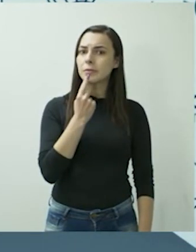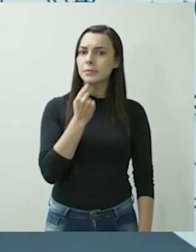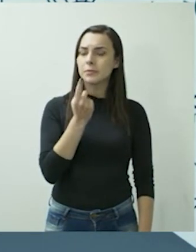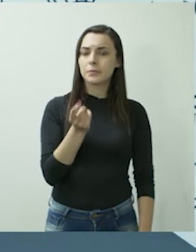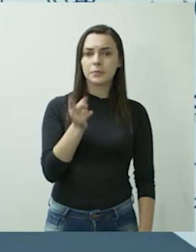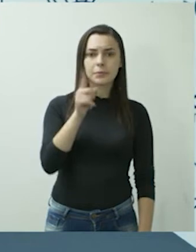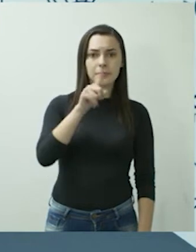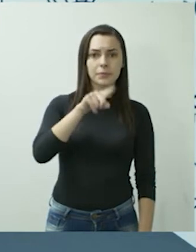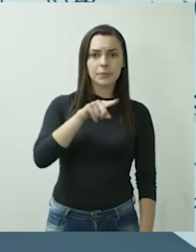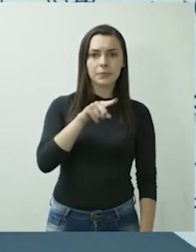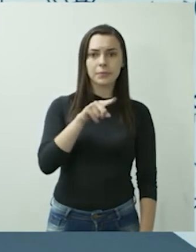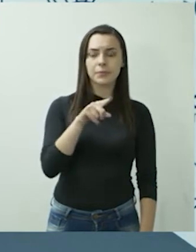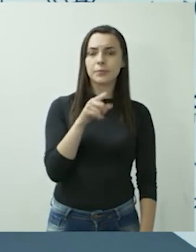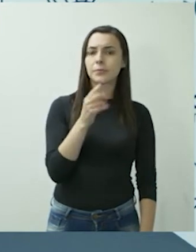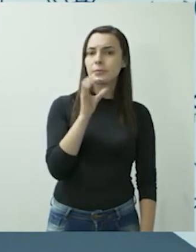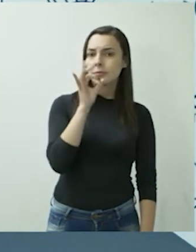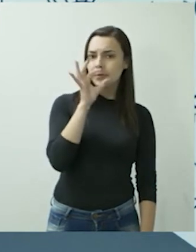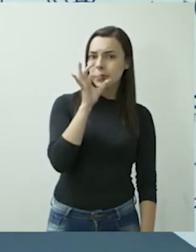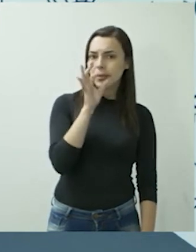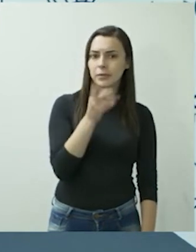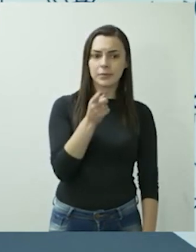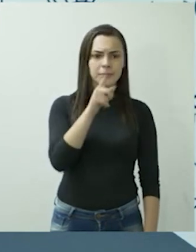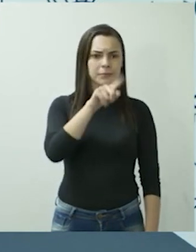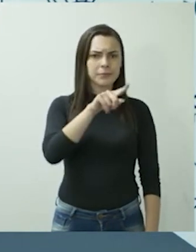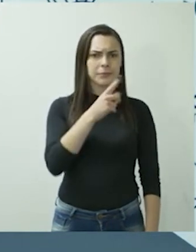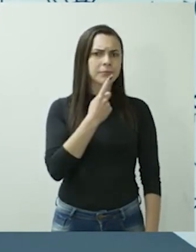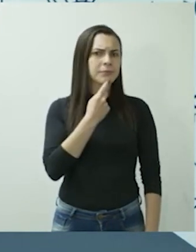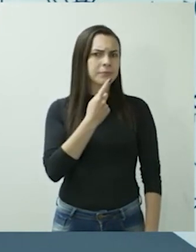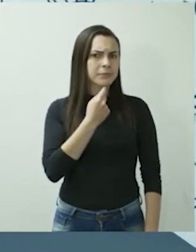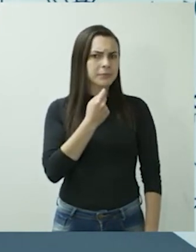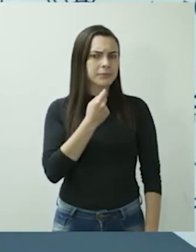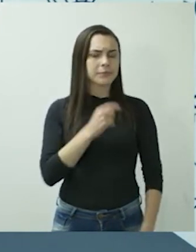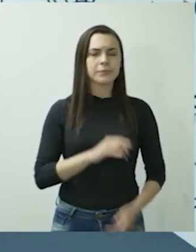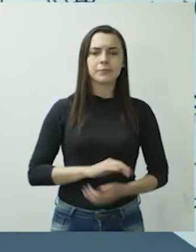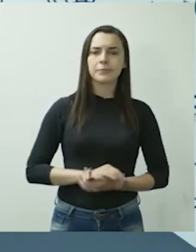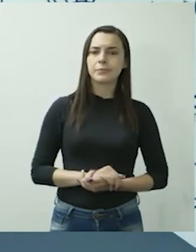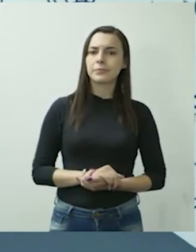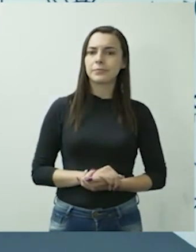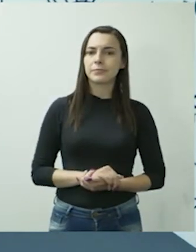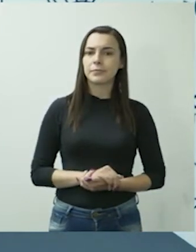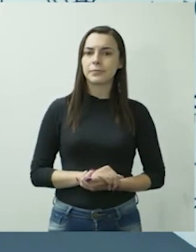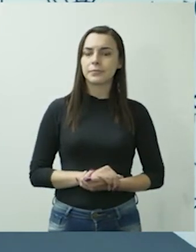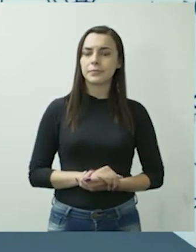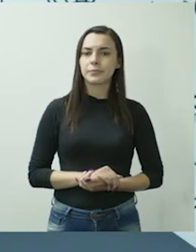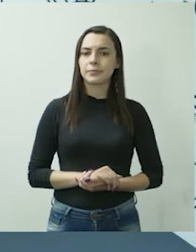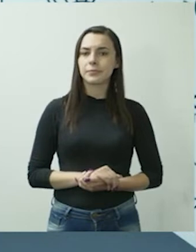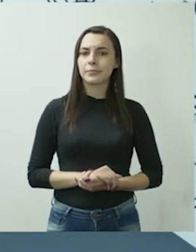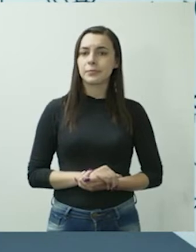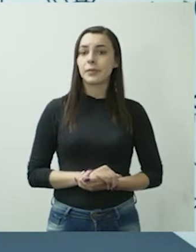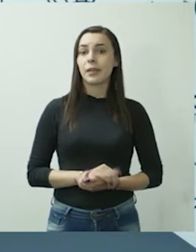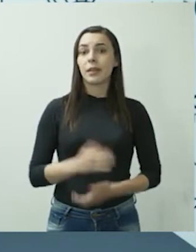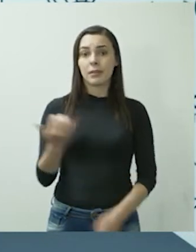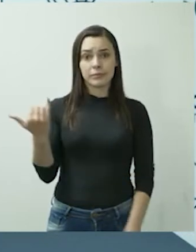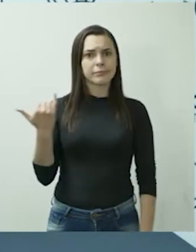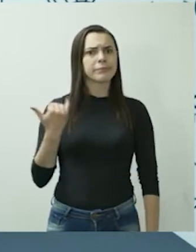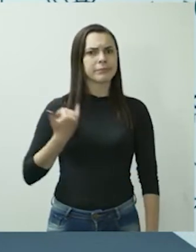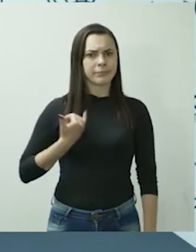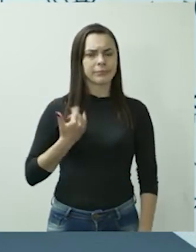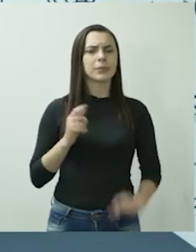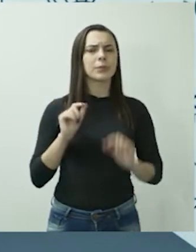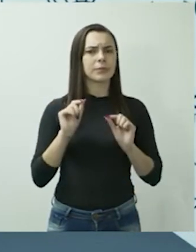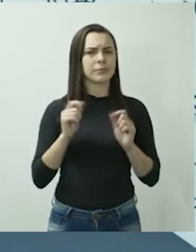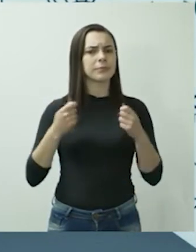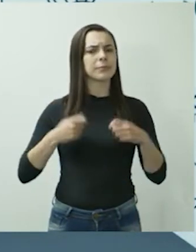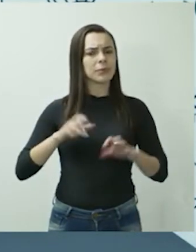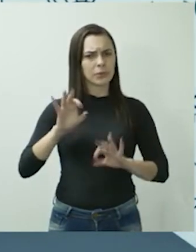vermelhas, tampinhas verdes e tampinhas vermelhas. Então a gente precisa, ela me disse que nós precisamos